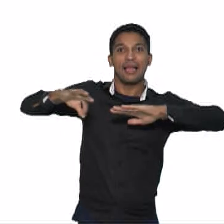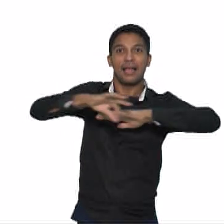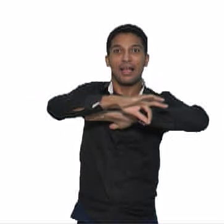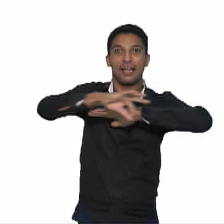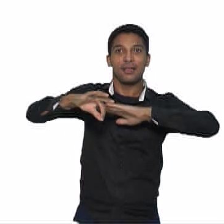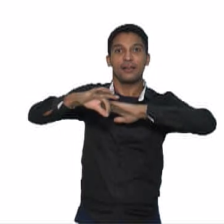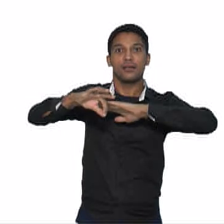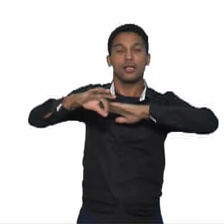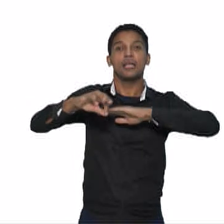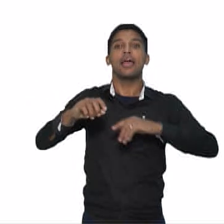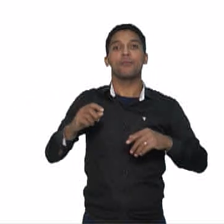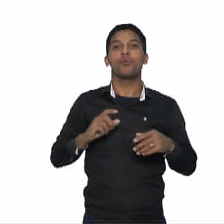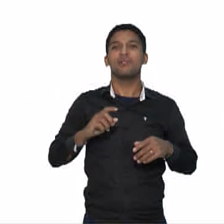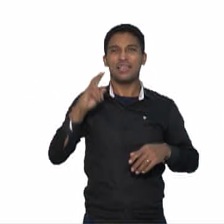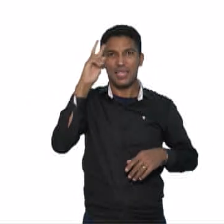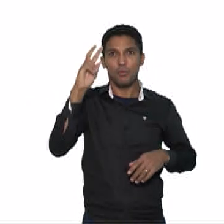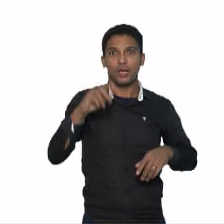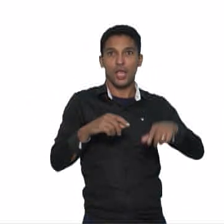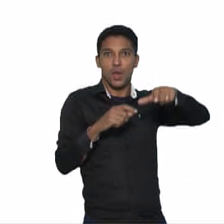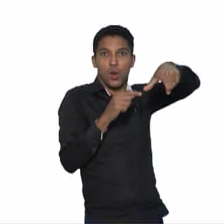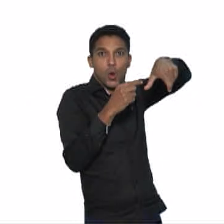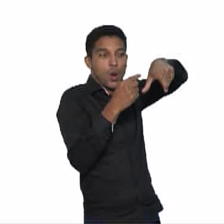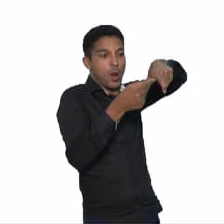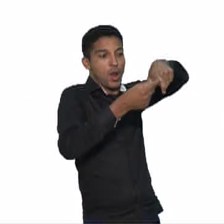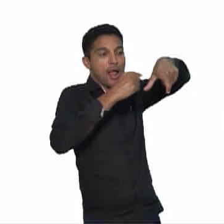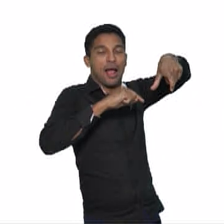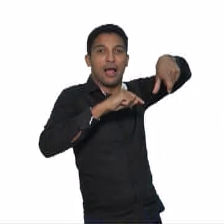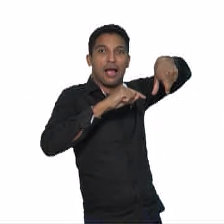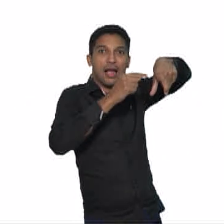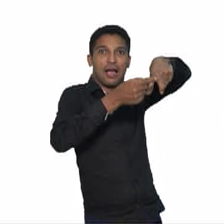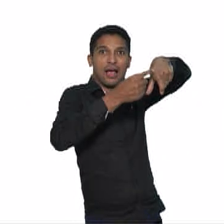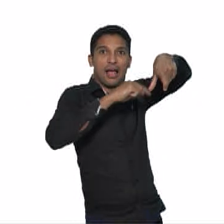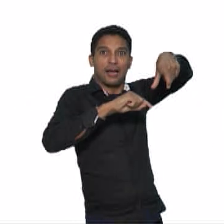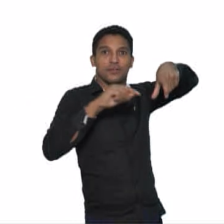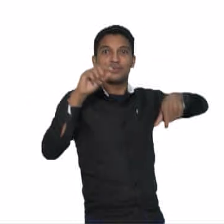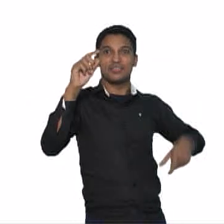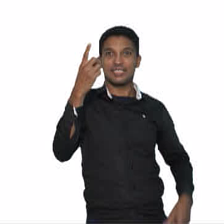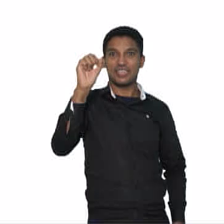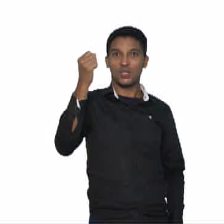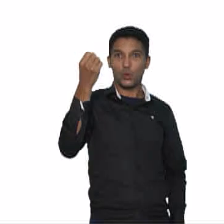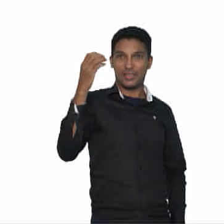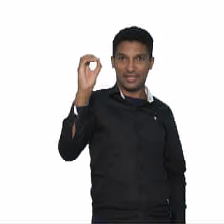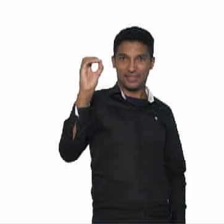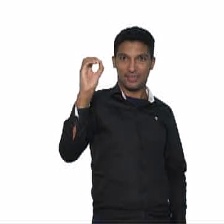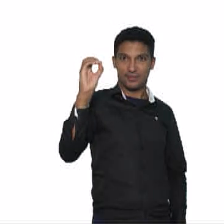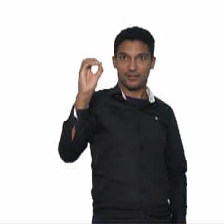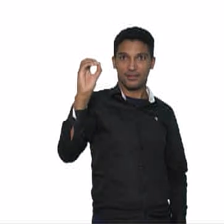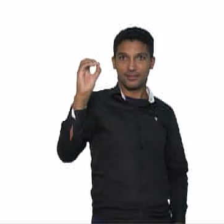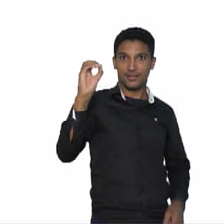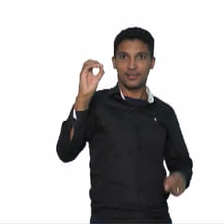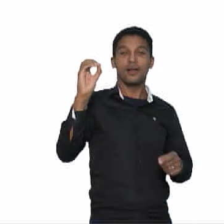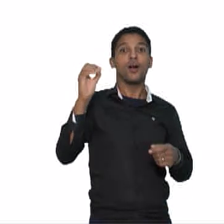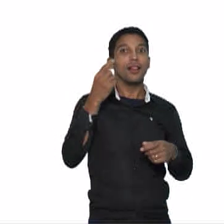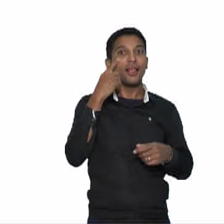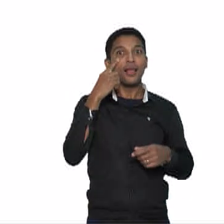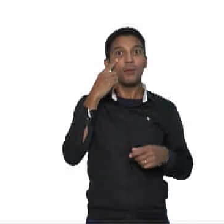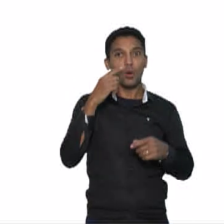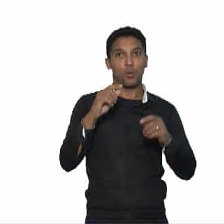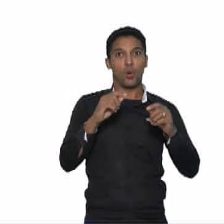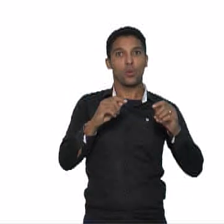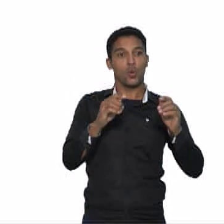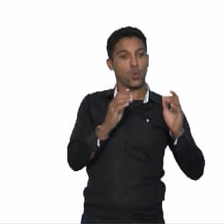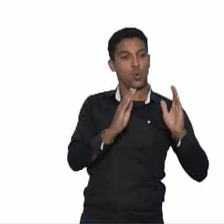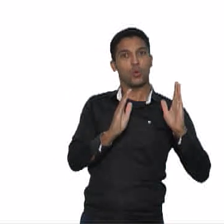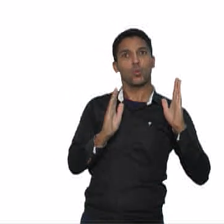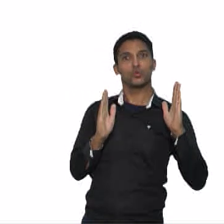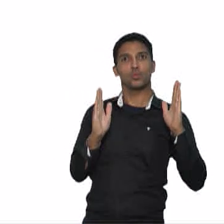de 180 graus romanos, lembra da influência greco-romana, então tá certo, e usava materiais como ladrilho cerâmico, ferro fundido e outros materiais